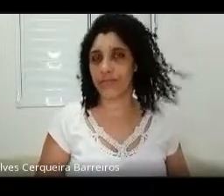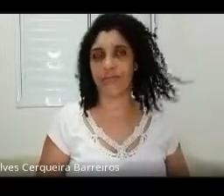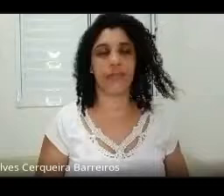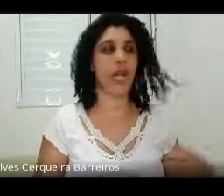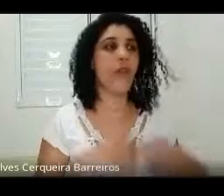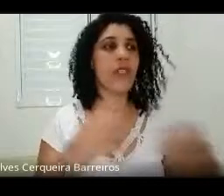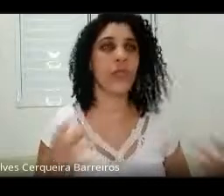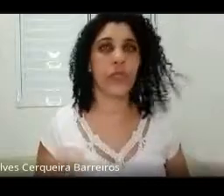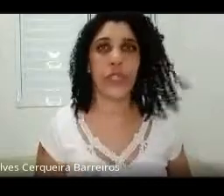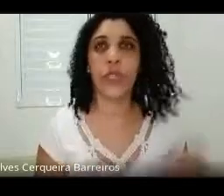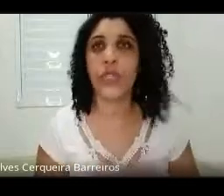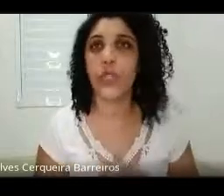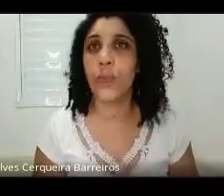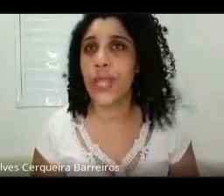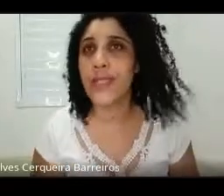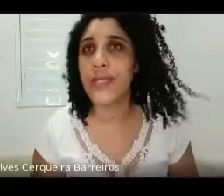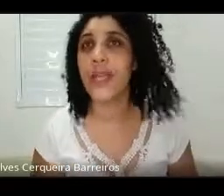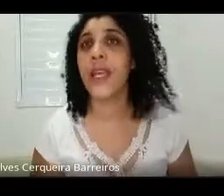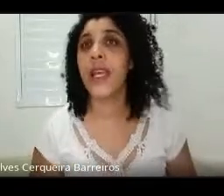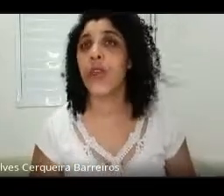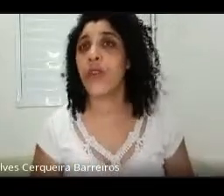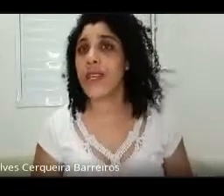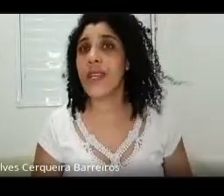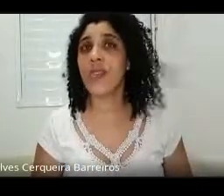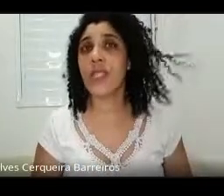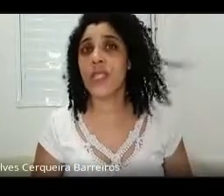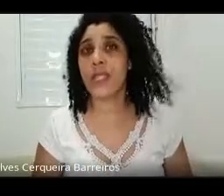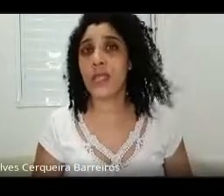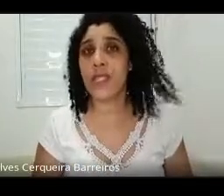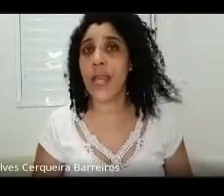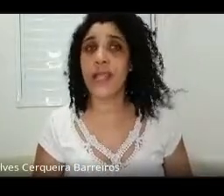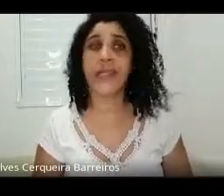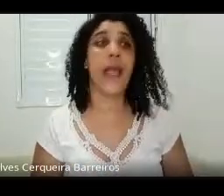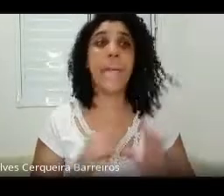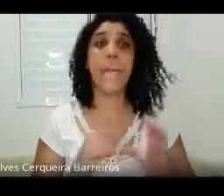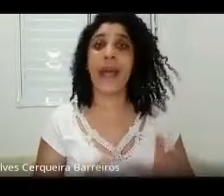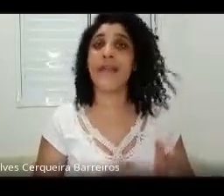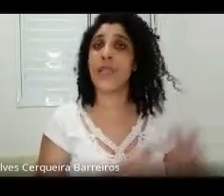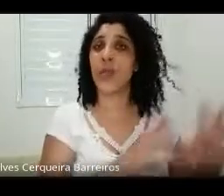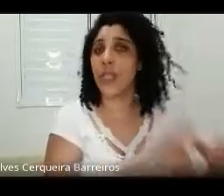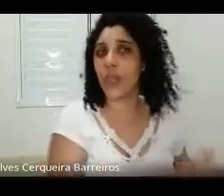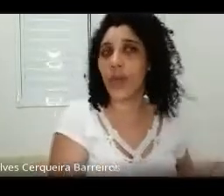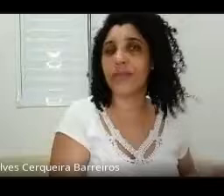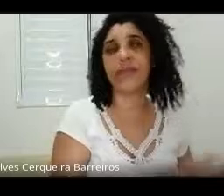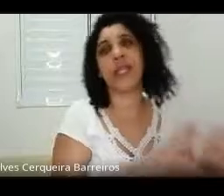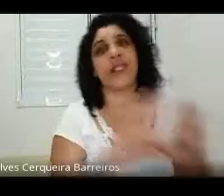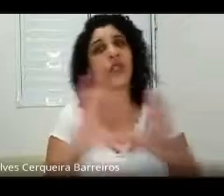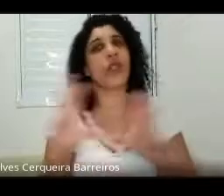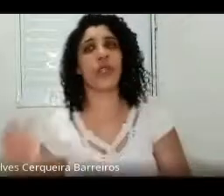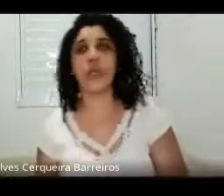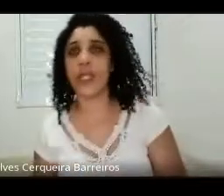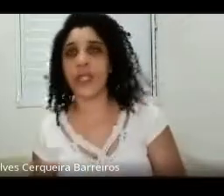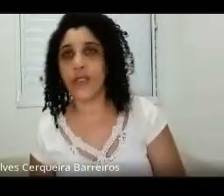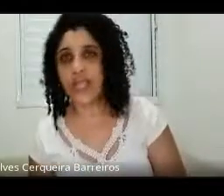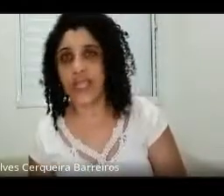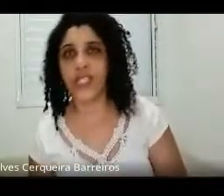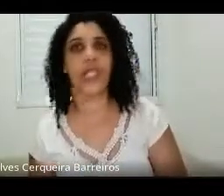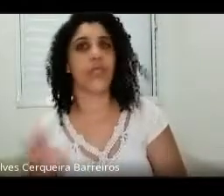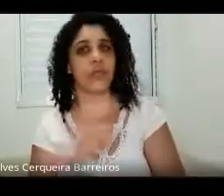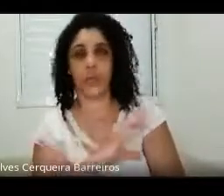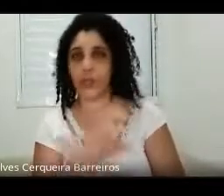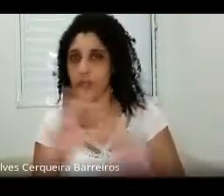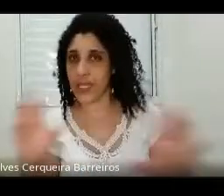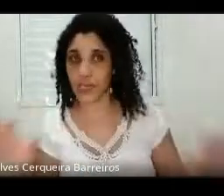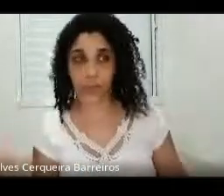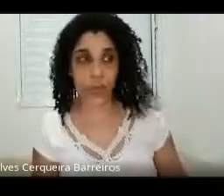restrito. Talvez alguns conteúdos eu não pudesse conversar utilizando a língua de sinais. Mas, sendo língua, esse conteúdo ele não vai ser